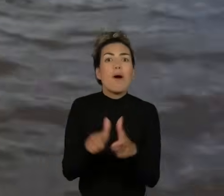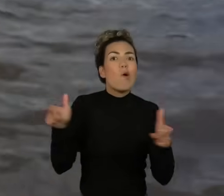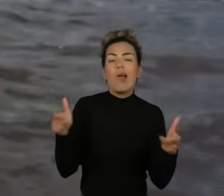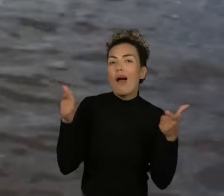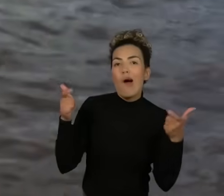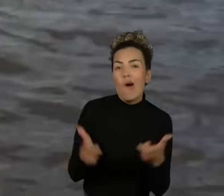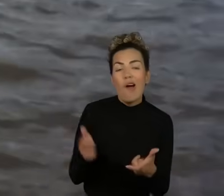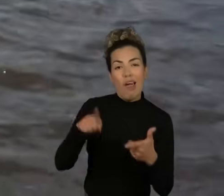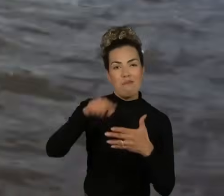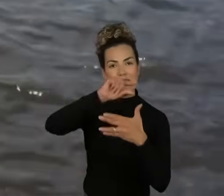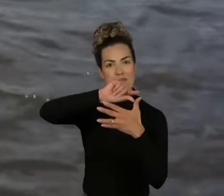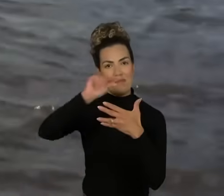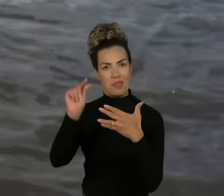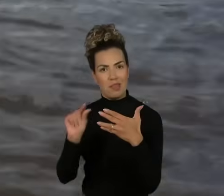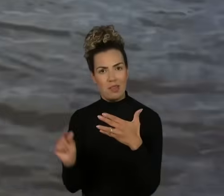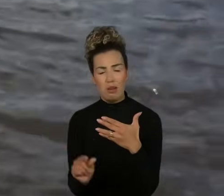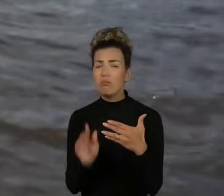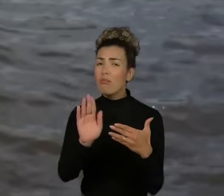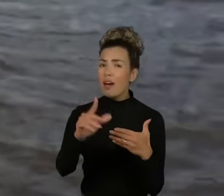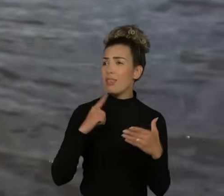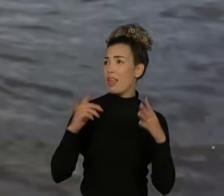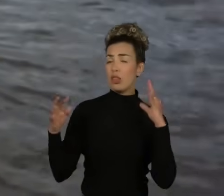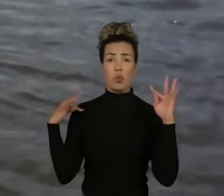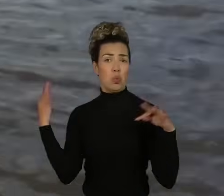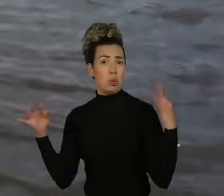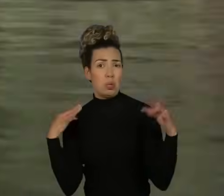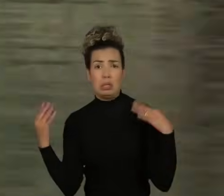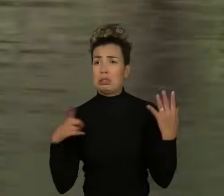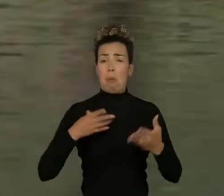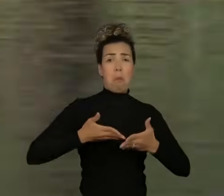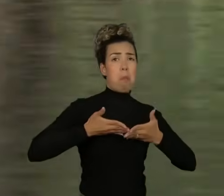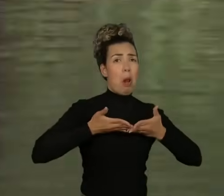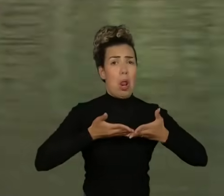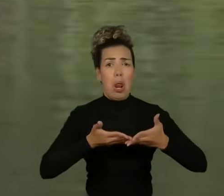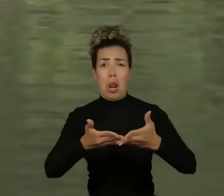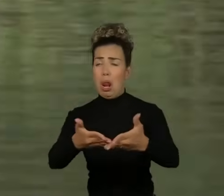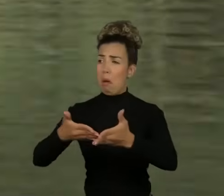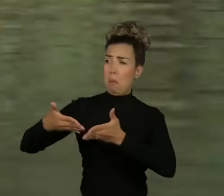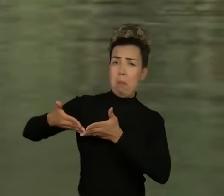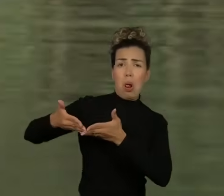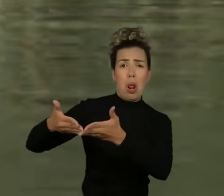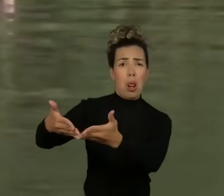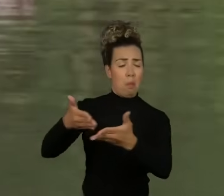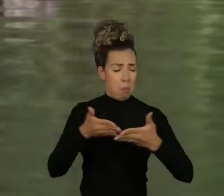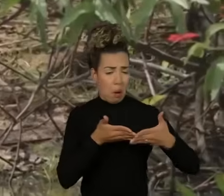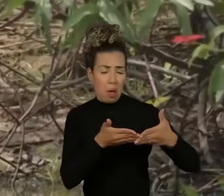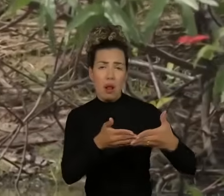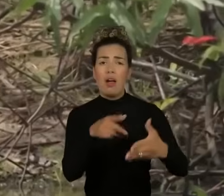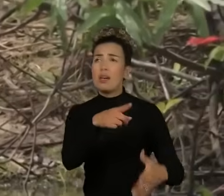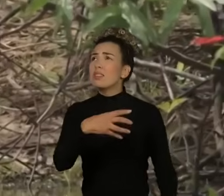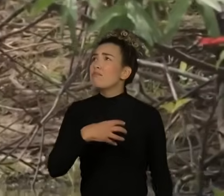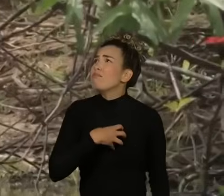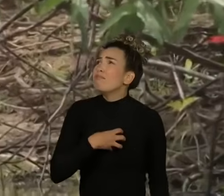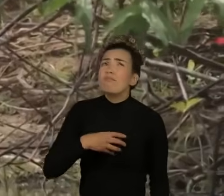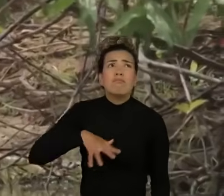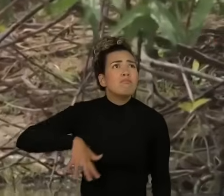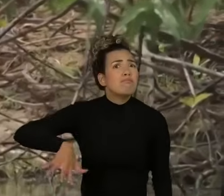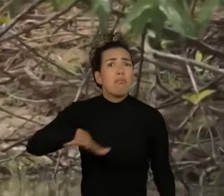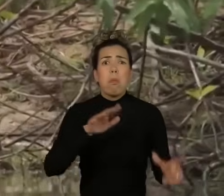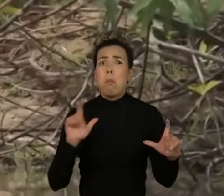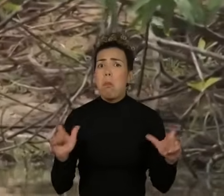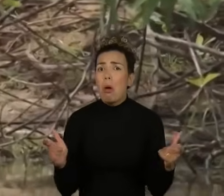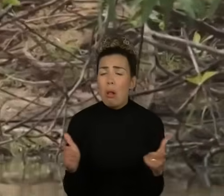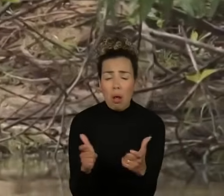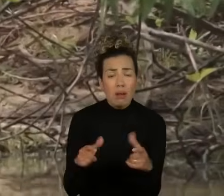o impacto do aumento do turismo com a movimentação de barcos e principalmente com as mudanças climáticas.